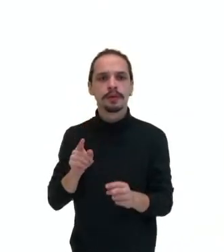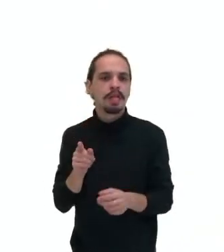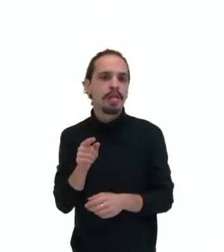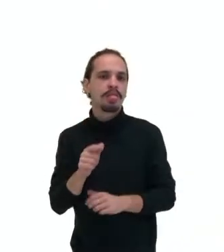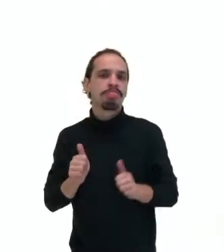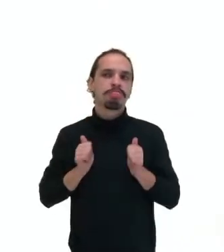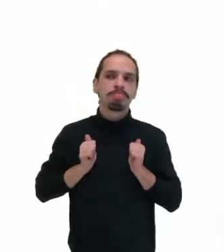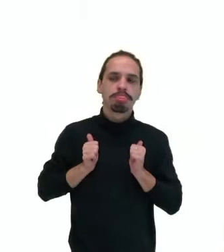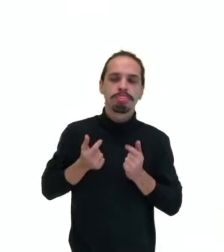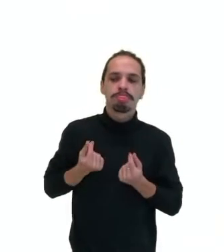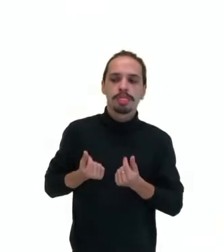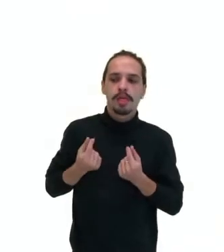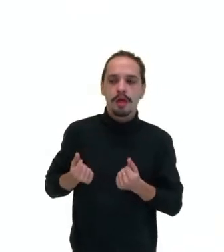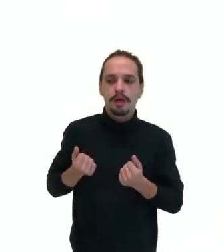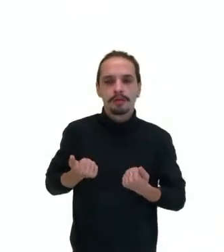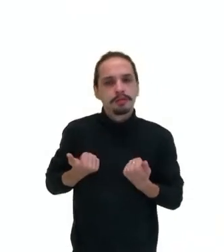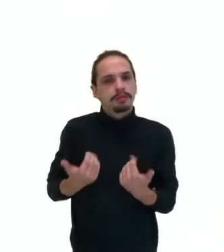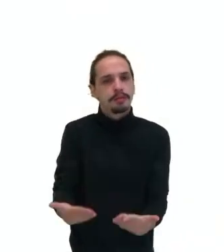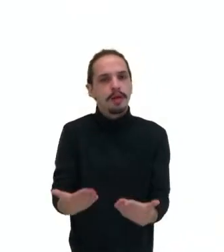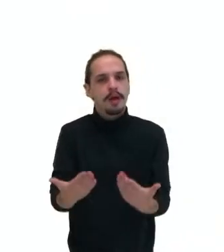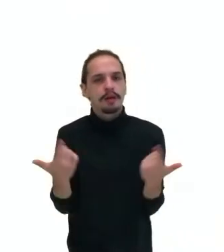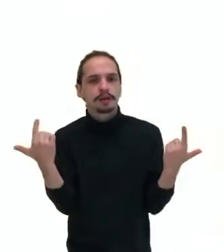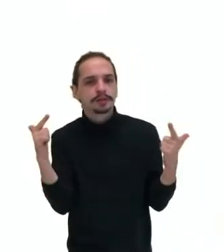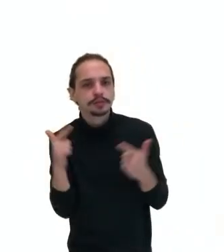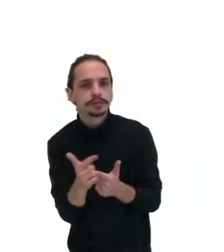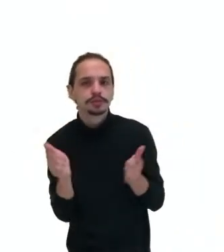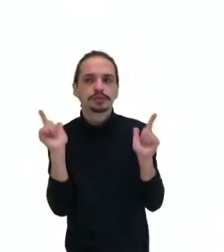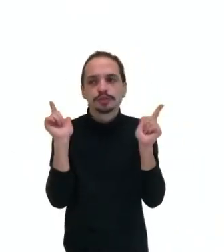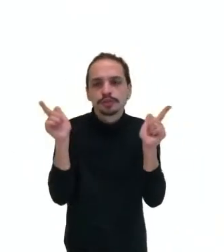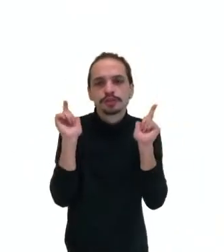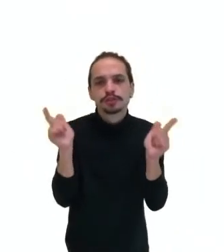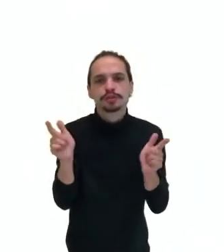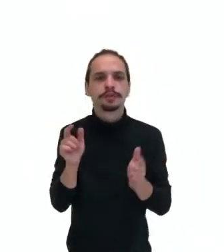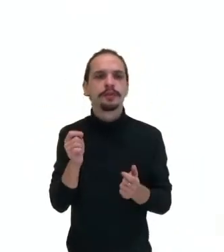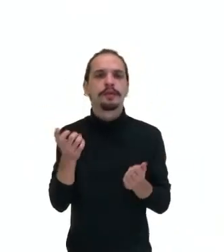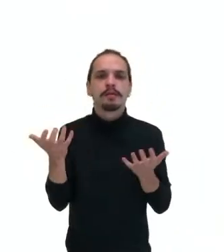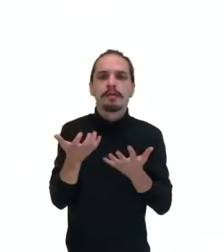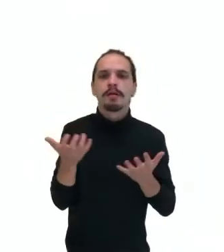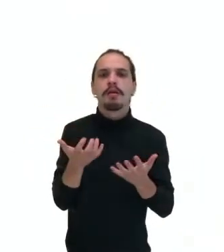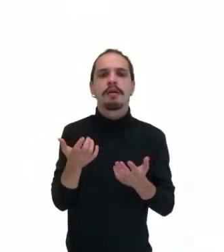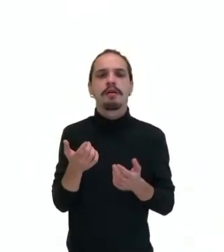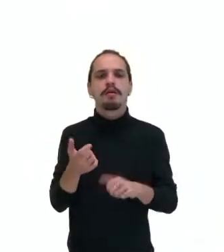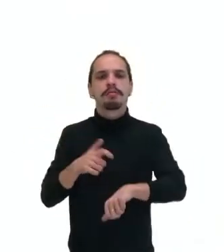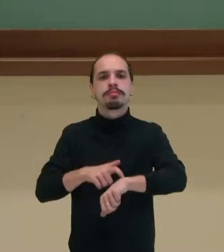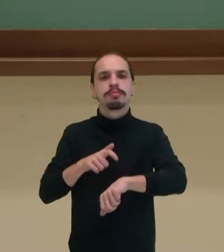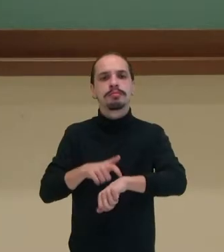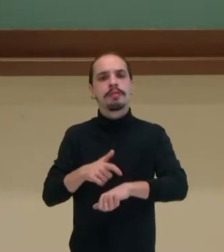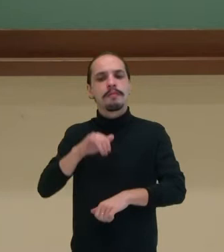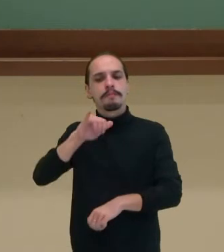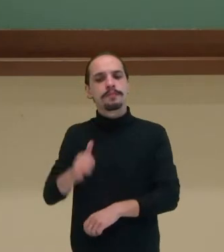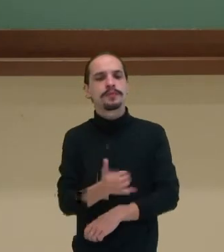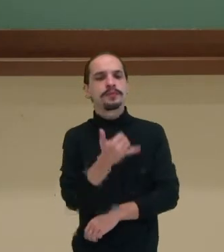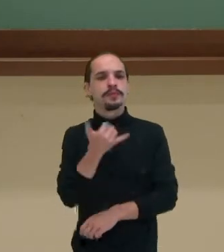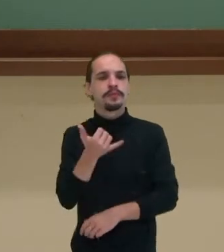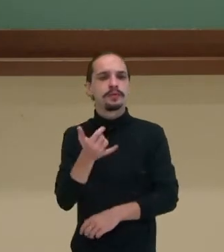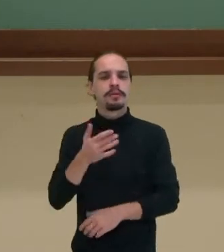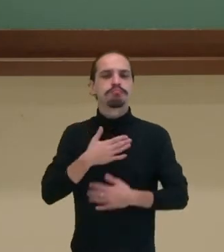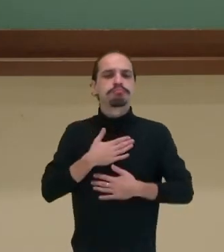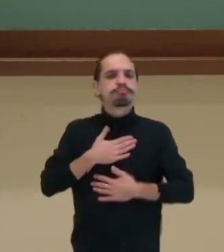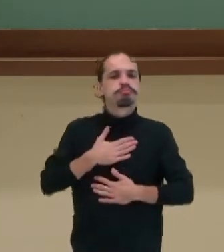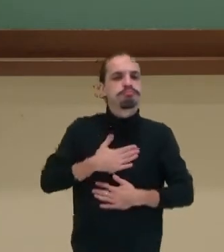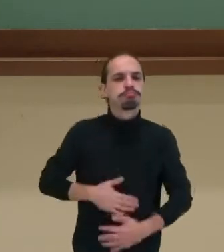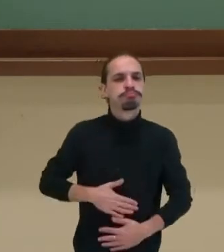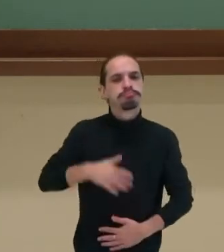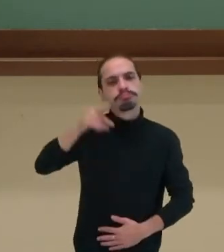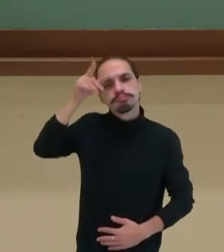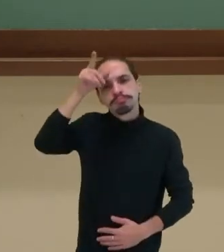né, a diversão dos cidadãos por meio de espetáculo. Então, diversão, querer ficar ali, né, para descansar